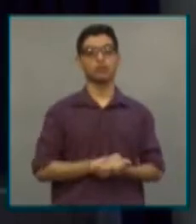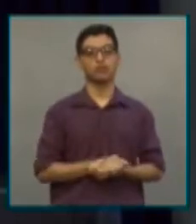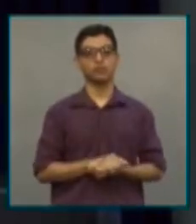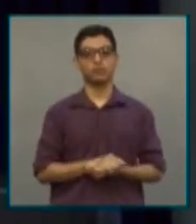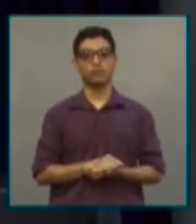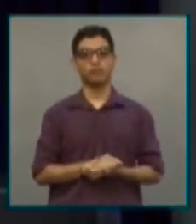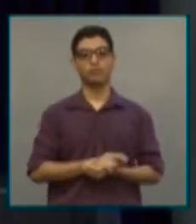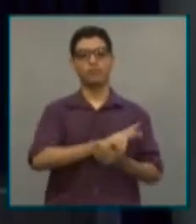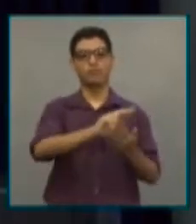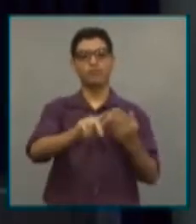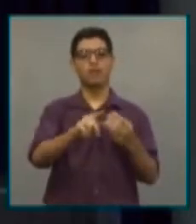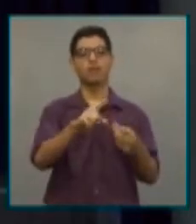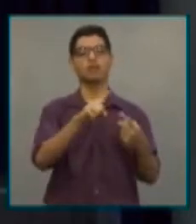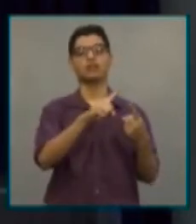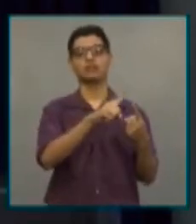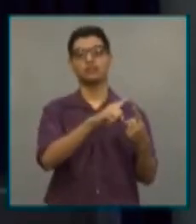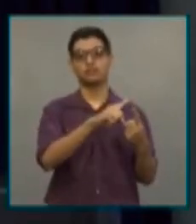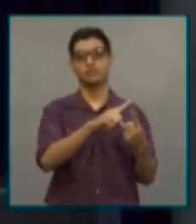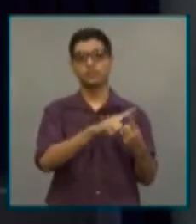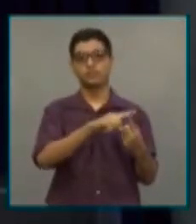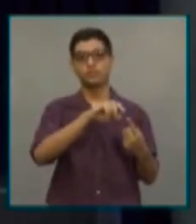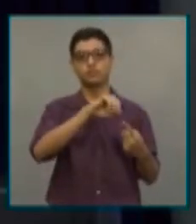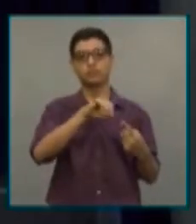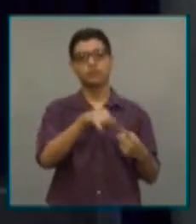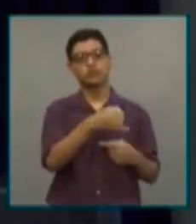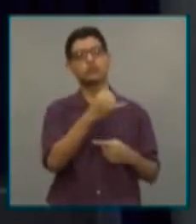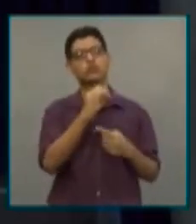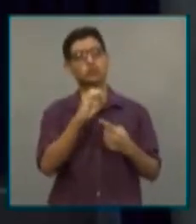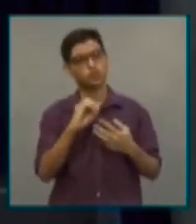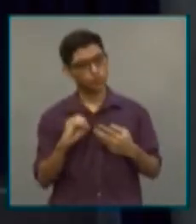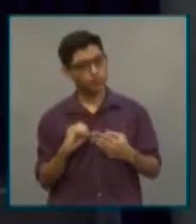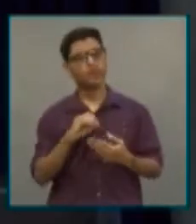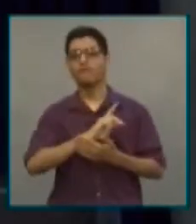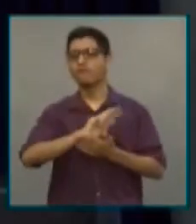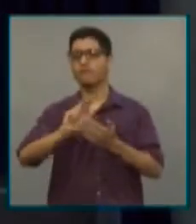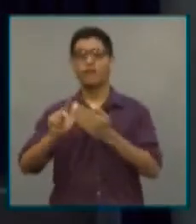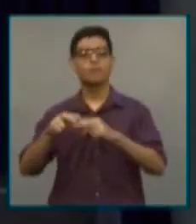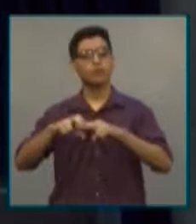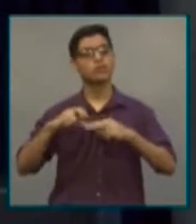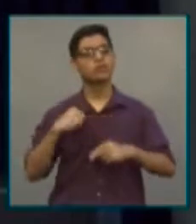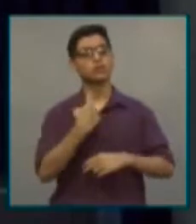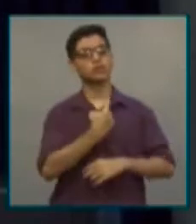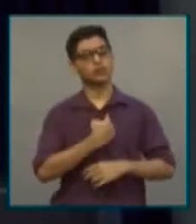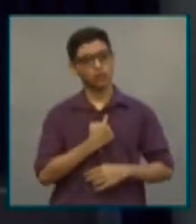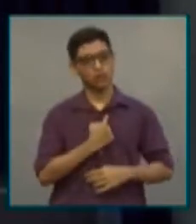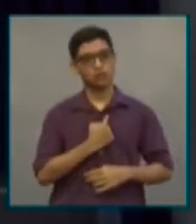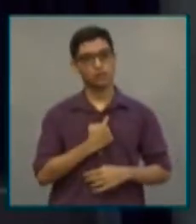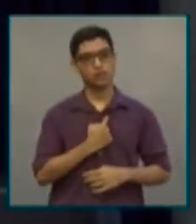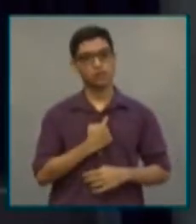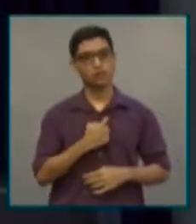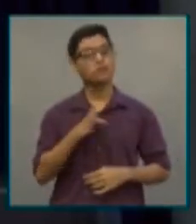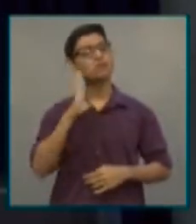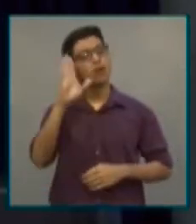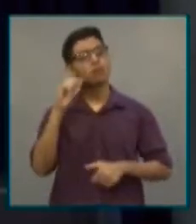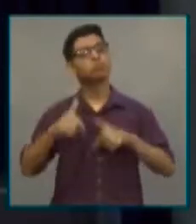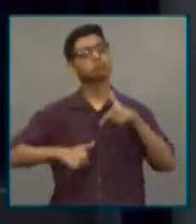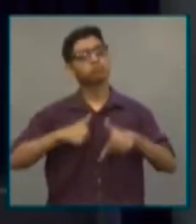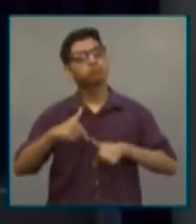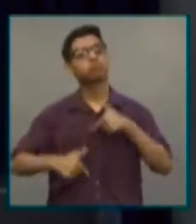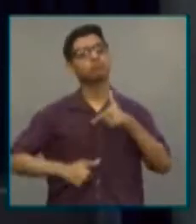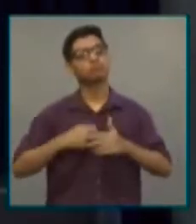os partidos e, sim, resgatar a nossa instituição ao seu verdadeiro papel de enfrentar os problemas da